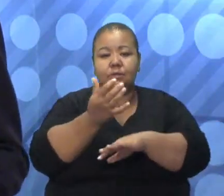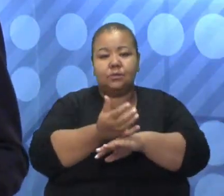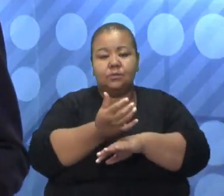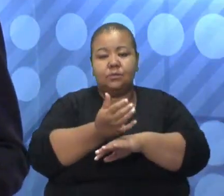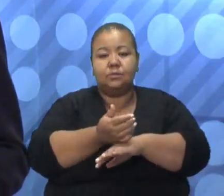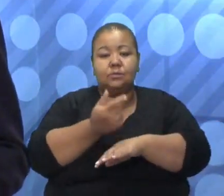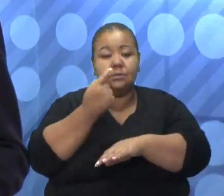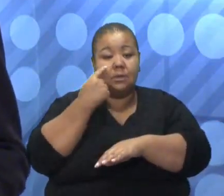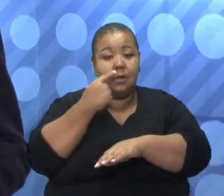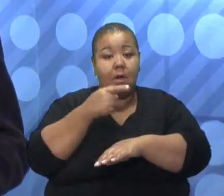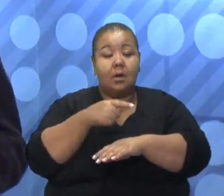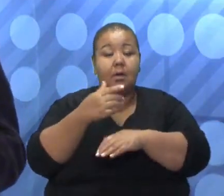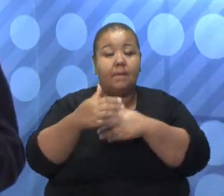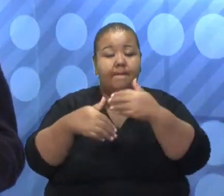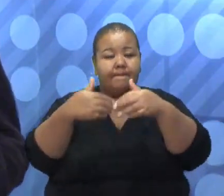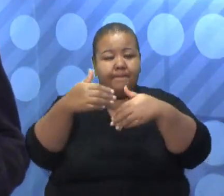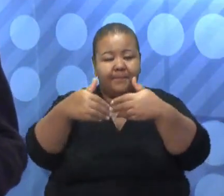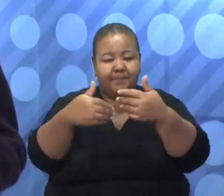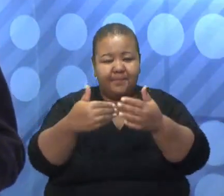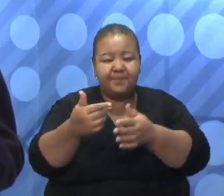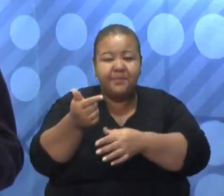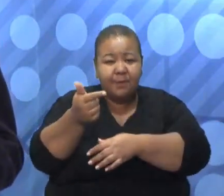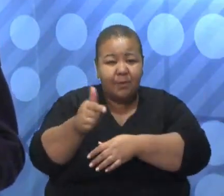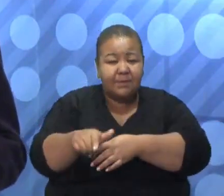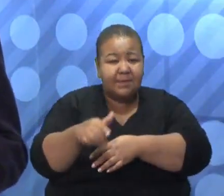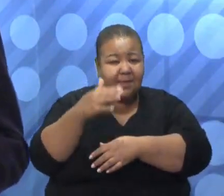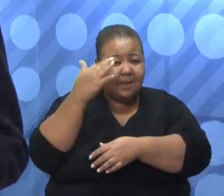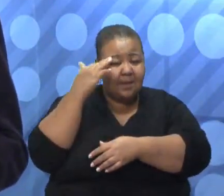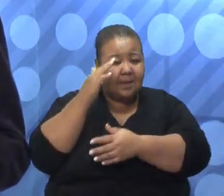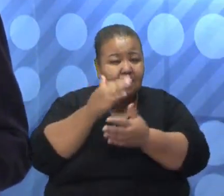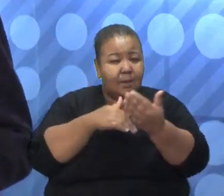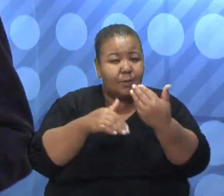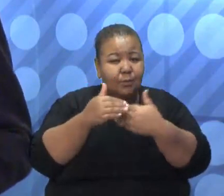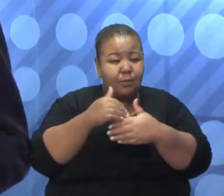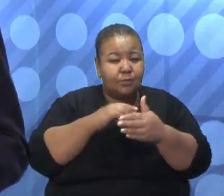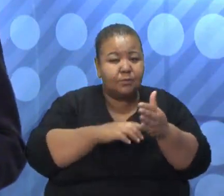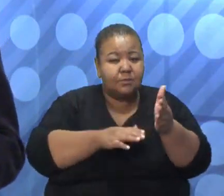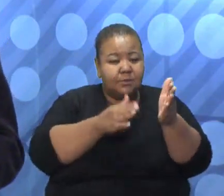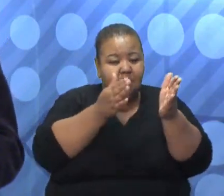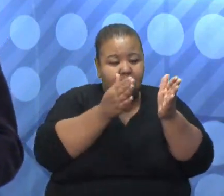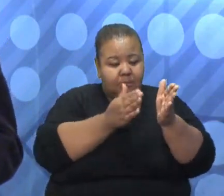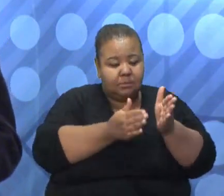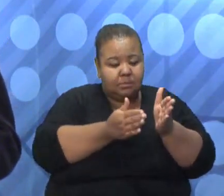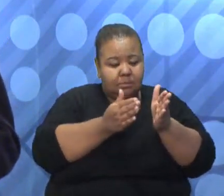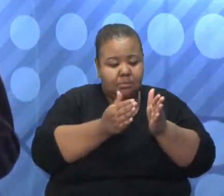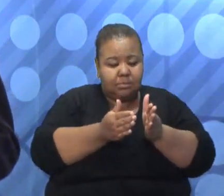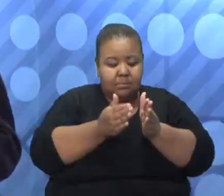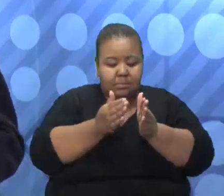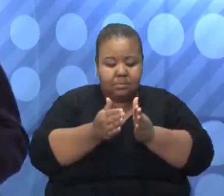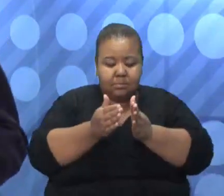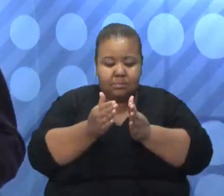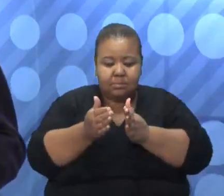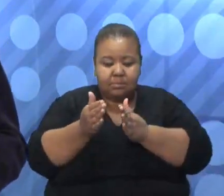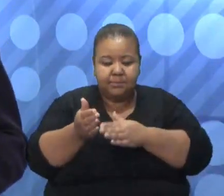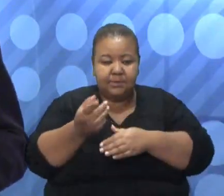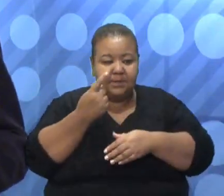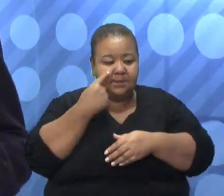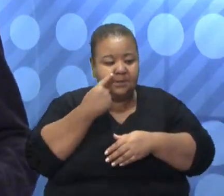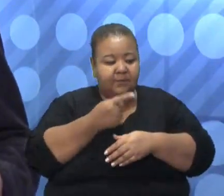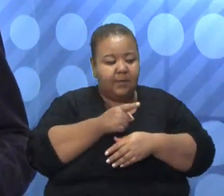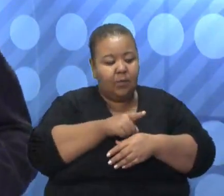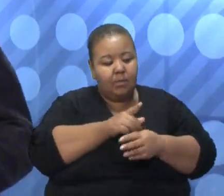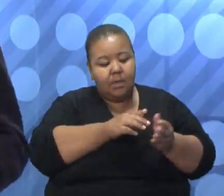com os processos. Consegue entender que para tudo a gente vai criando um layout e a gente vai vendo um fluxo dos acontecimentos,